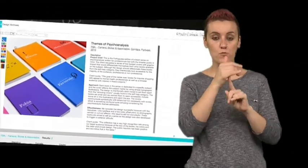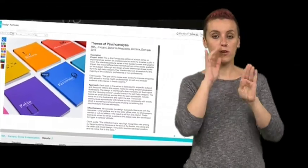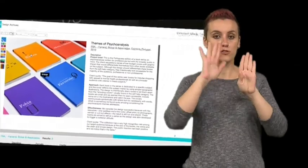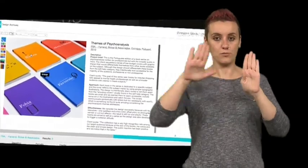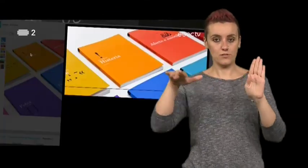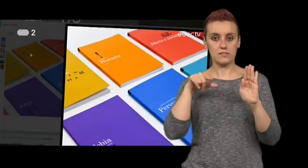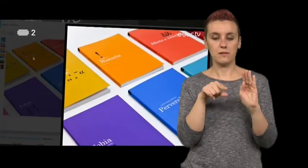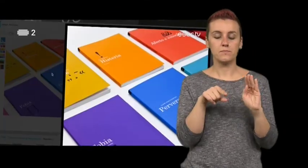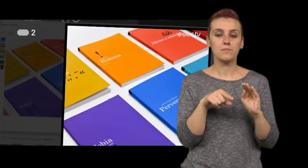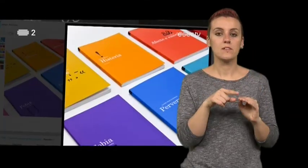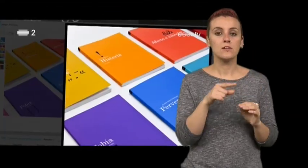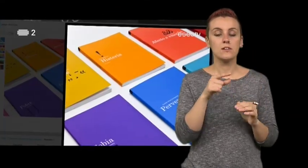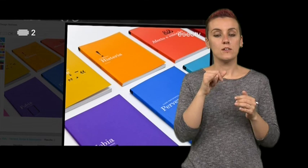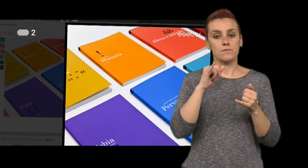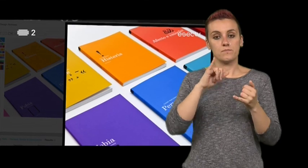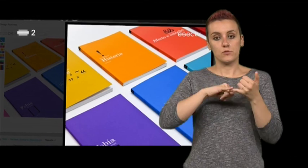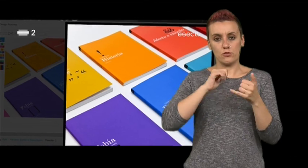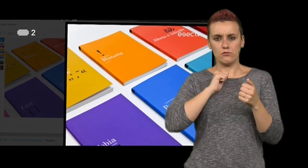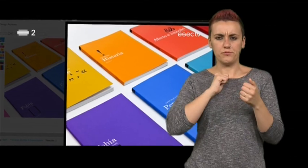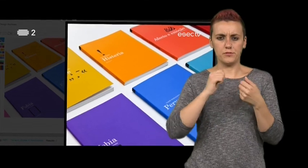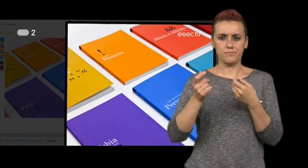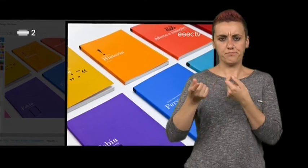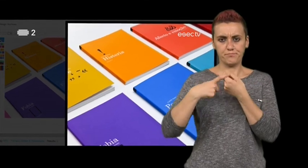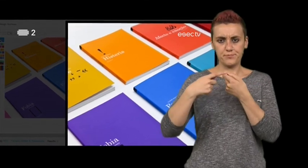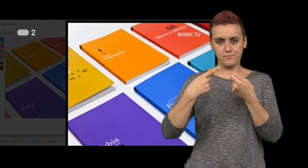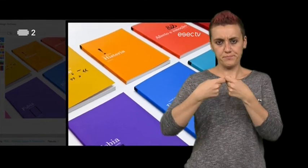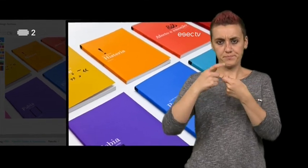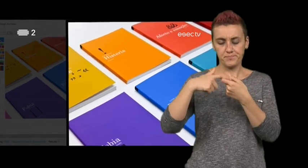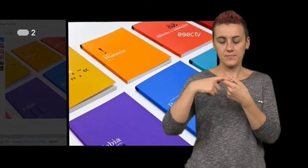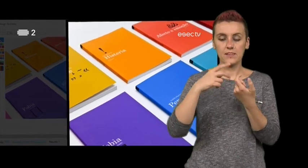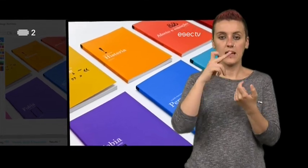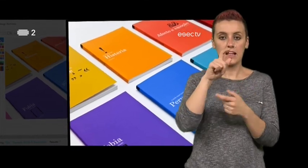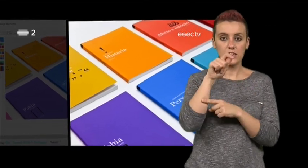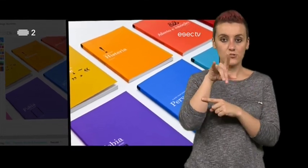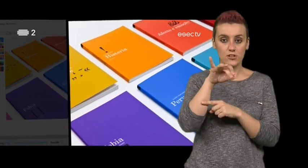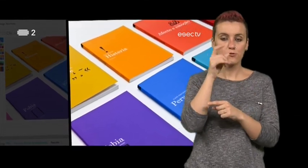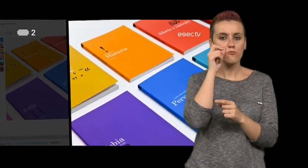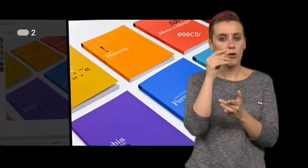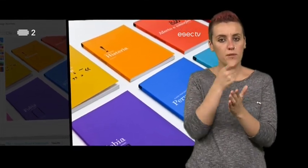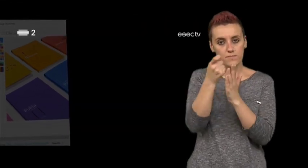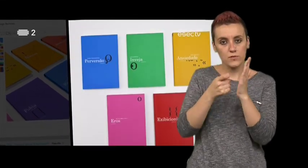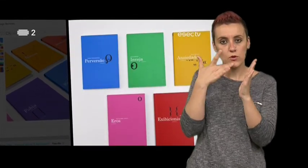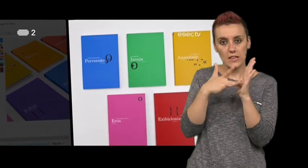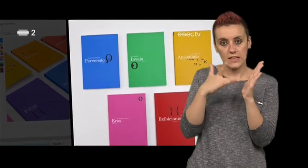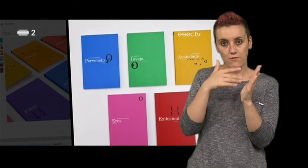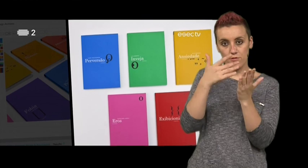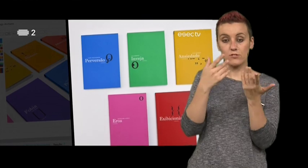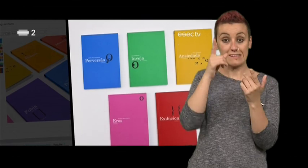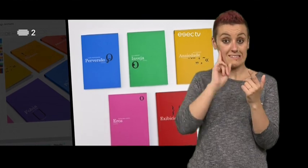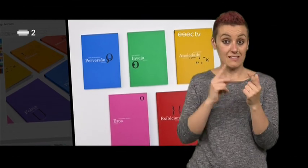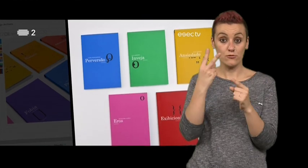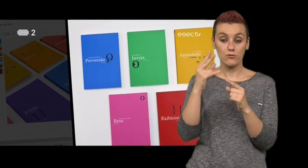premiados. E o meu sócio, o Alexandre, e a designer que desenhou os livros, a Ana Boa